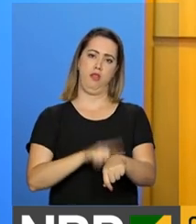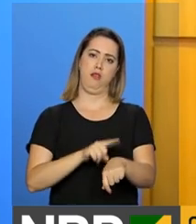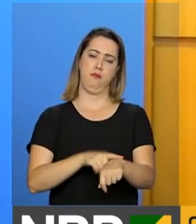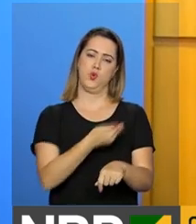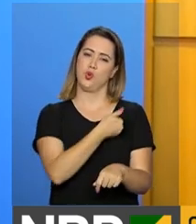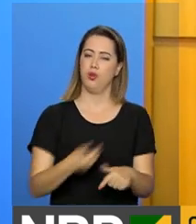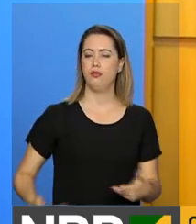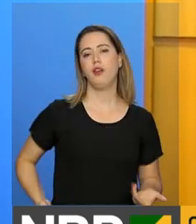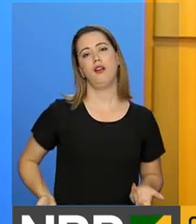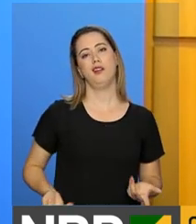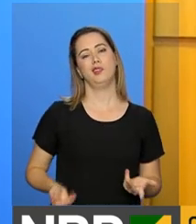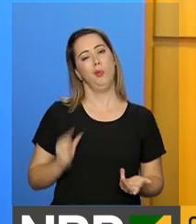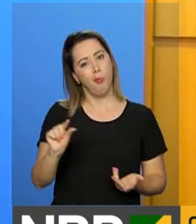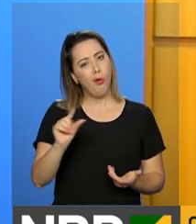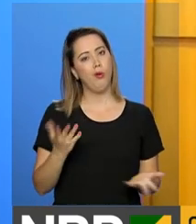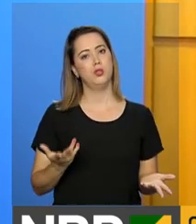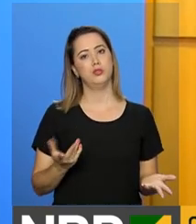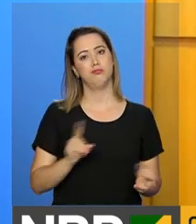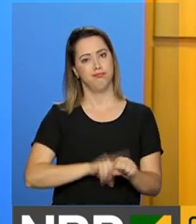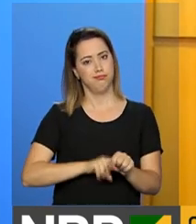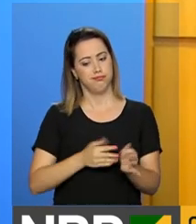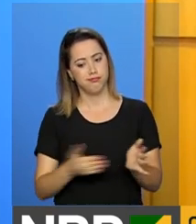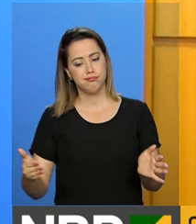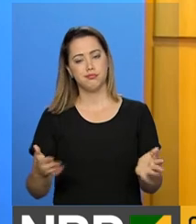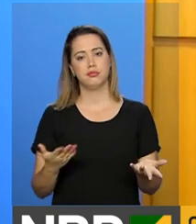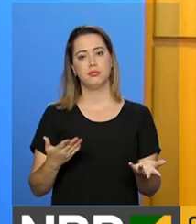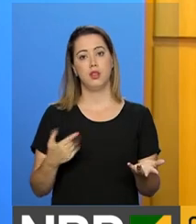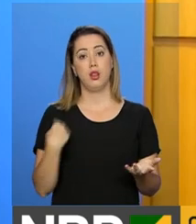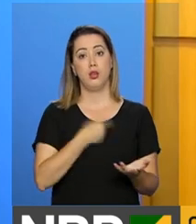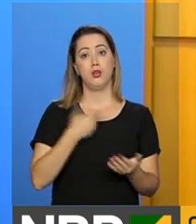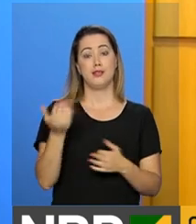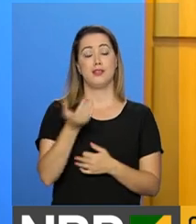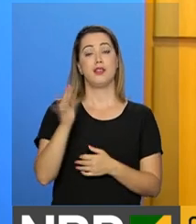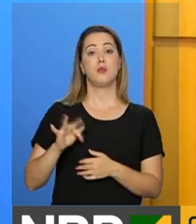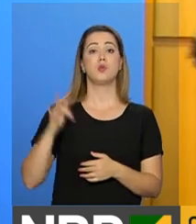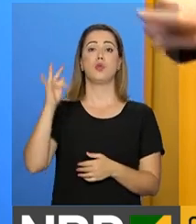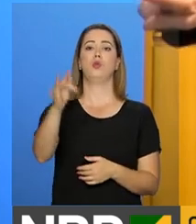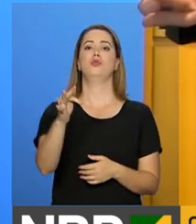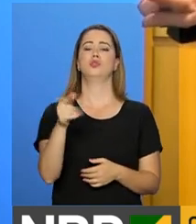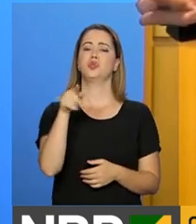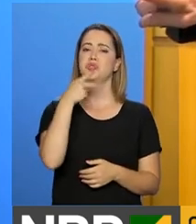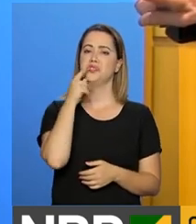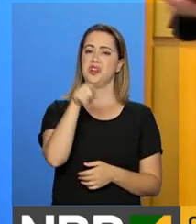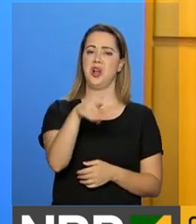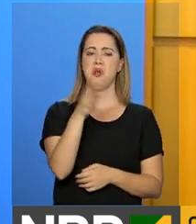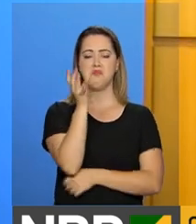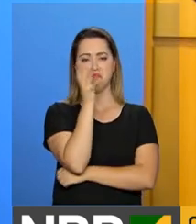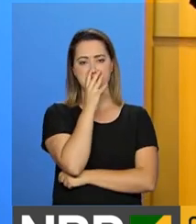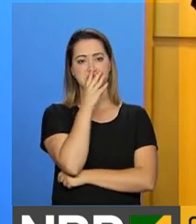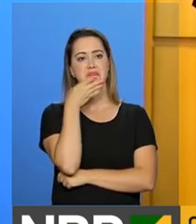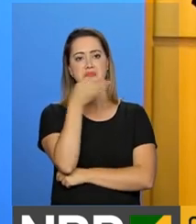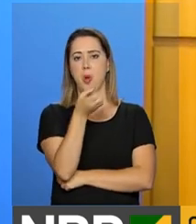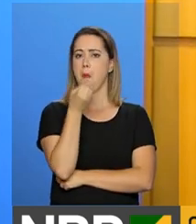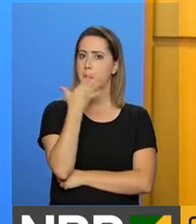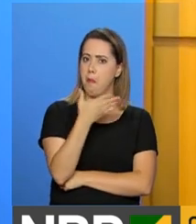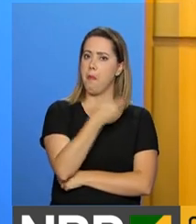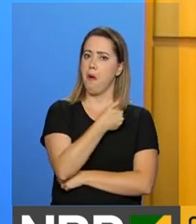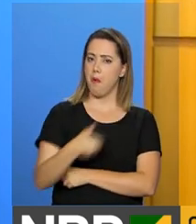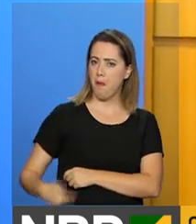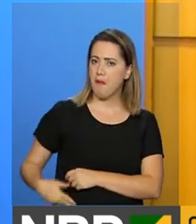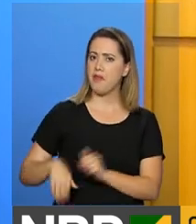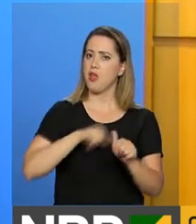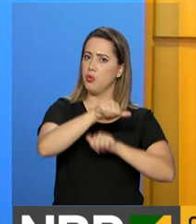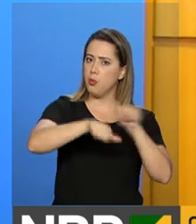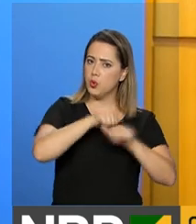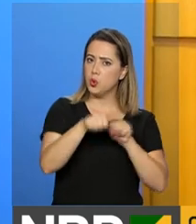temos pouco tempo de governo, nós queremos fazer com que lá na frente se diga: este foi um governo que reformou o país, foi um governo